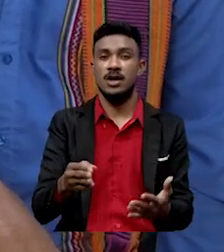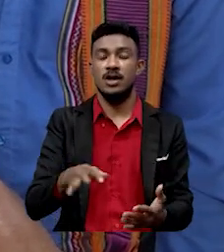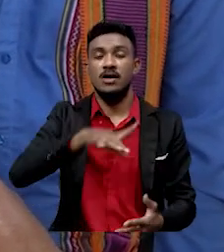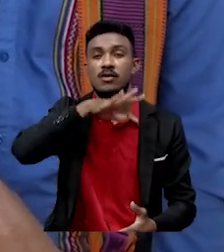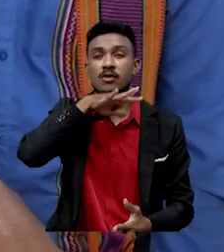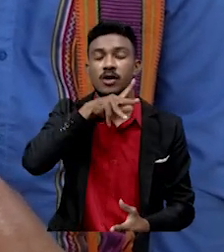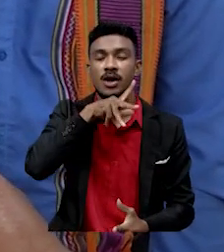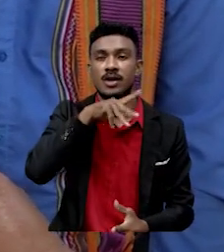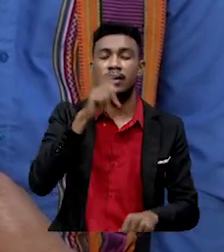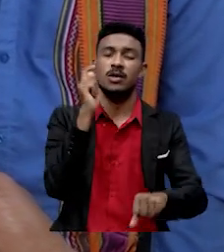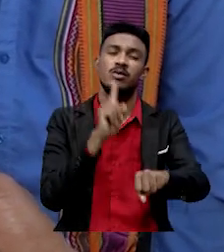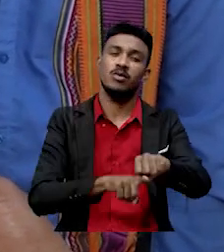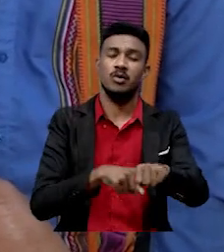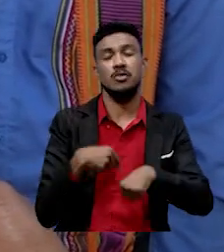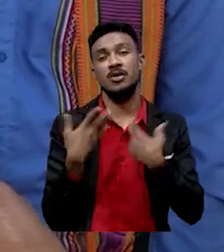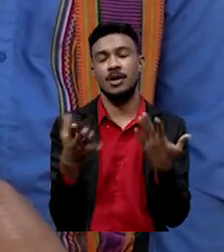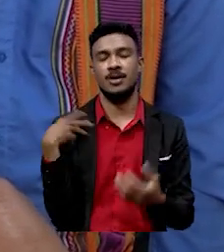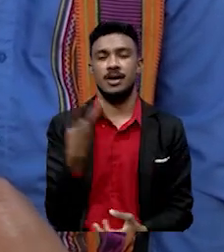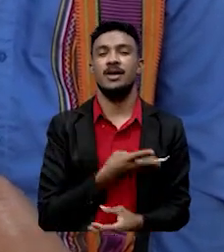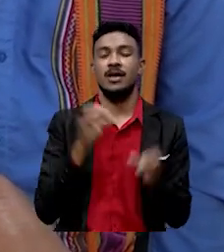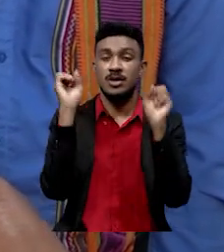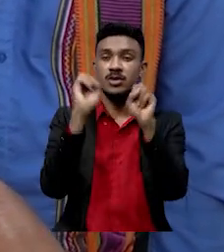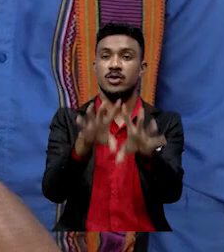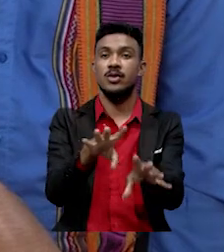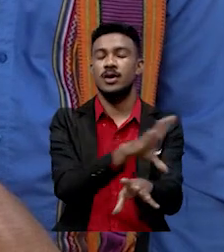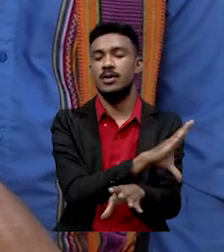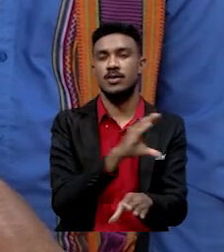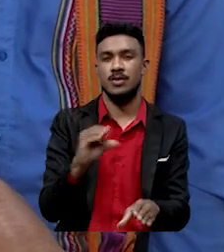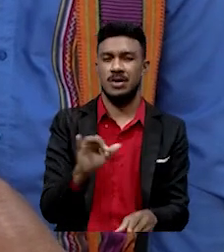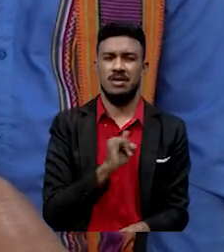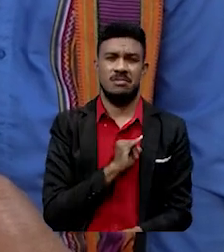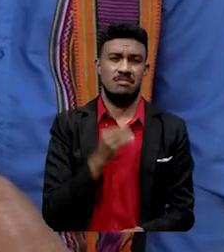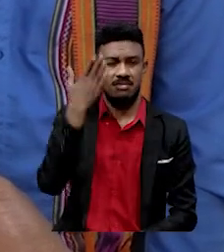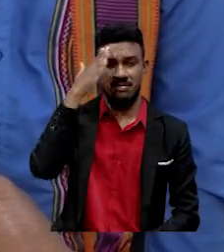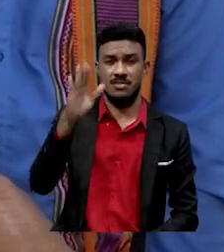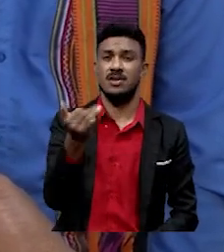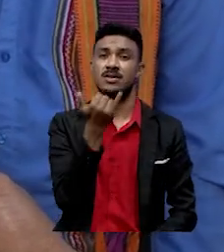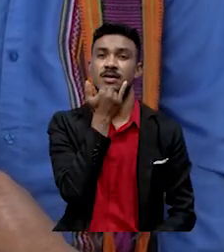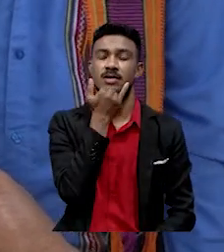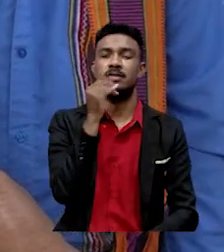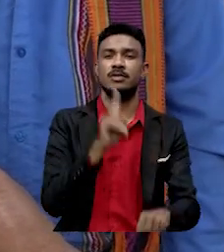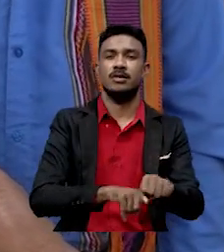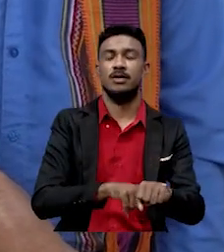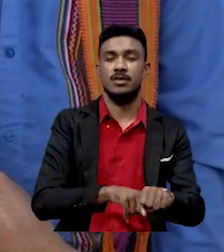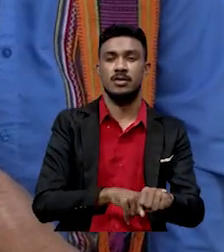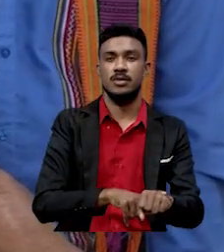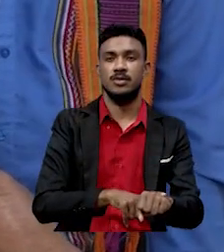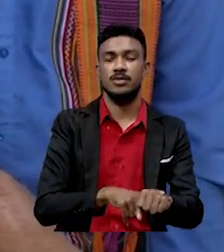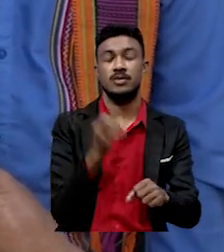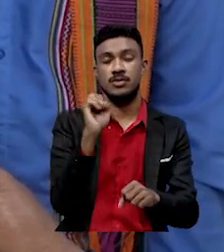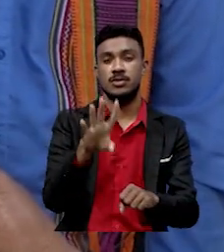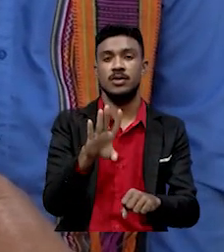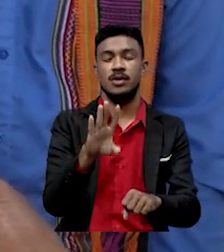manca. Tukhira mak ita tem que soe, ita tukhira la besea ou la sala. Ora si ita soe lixo nene a tuku